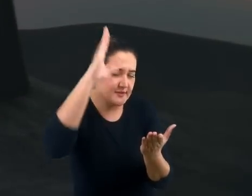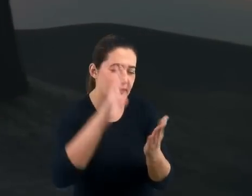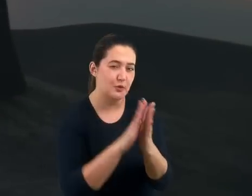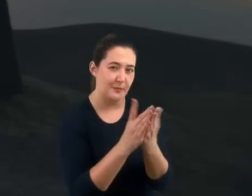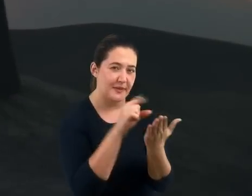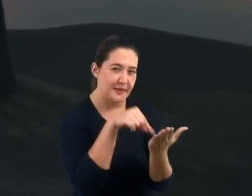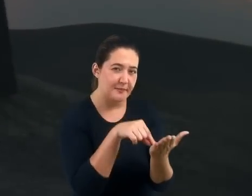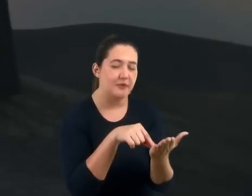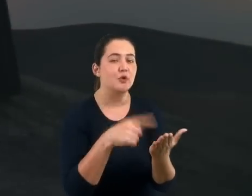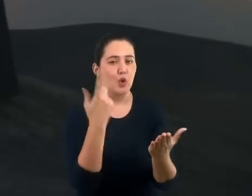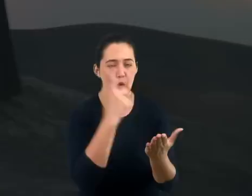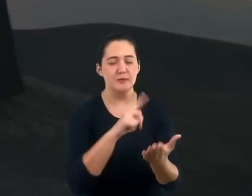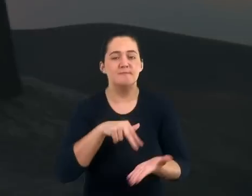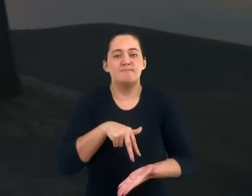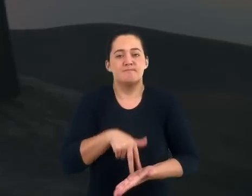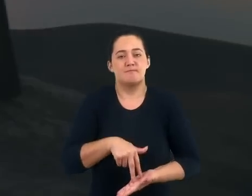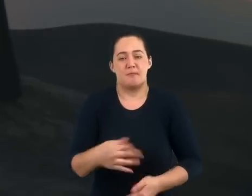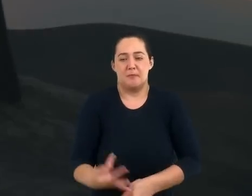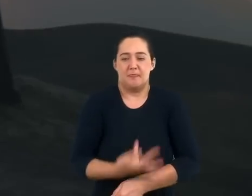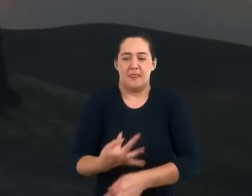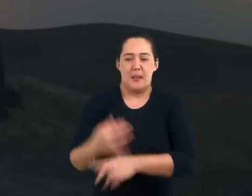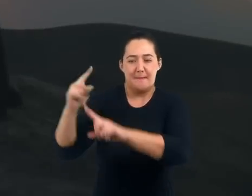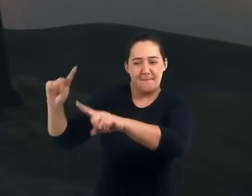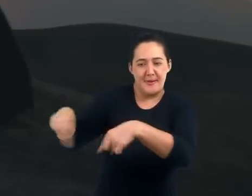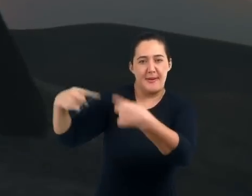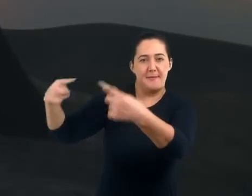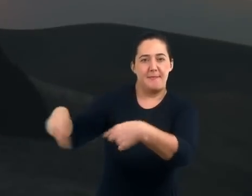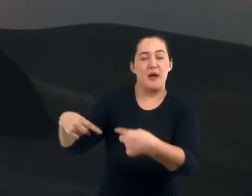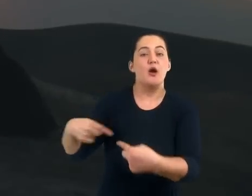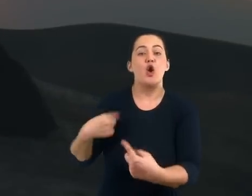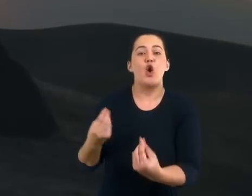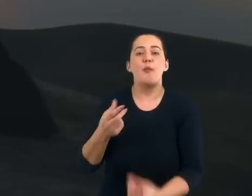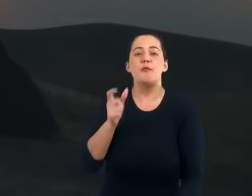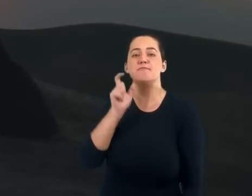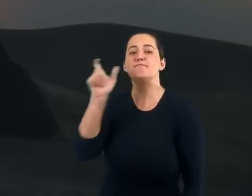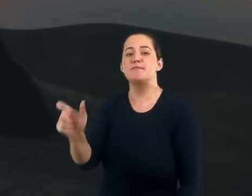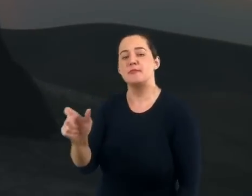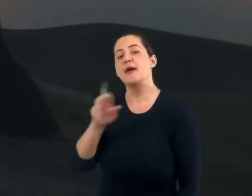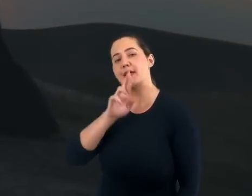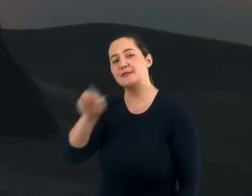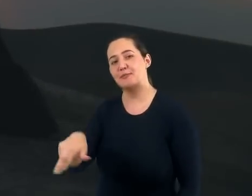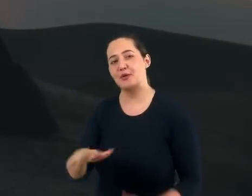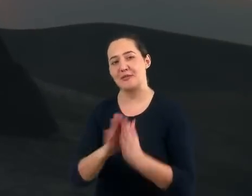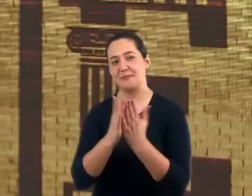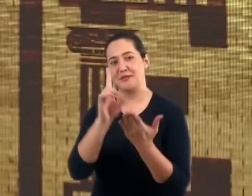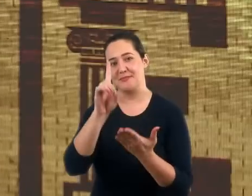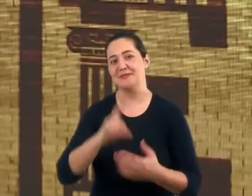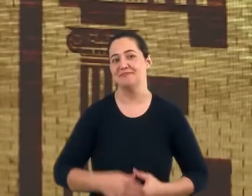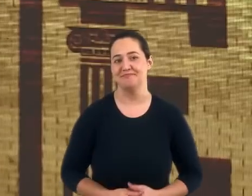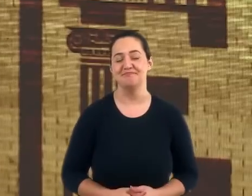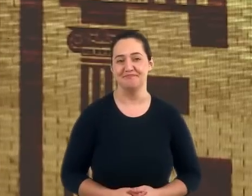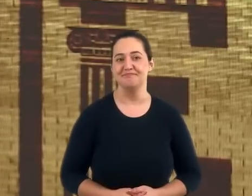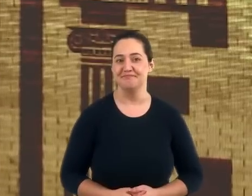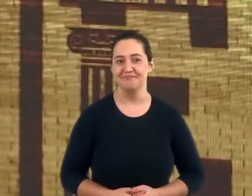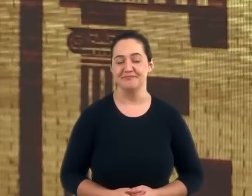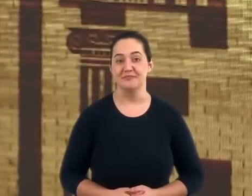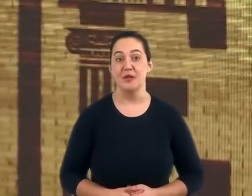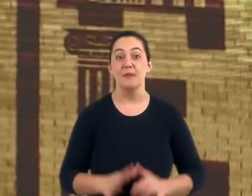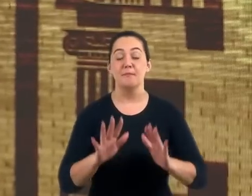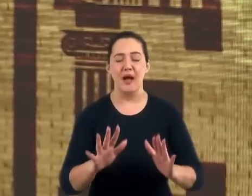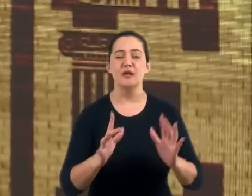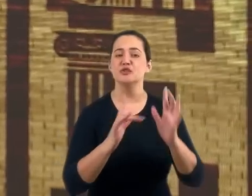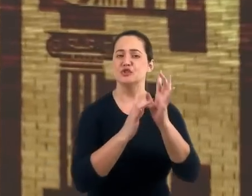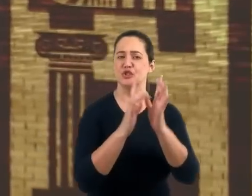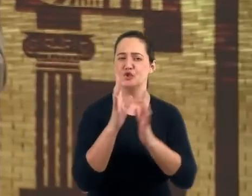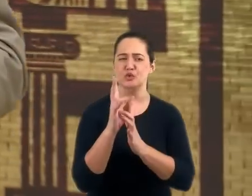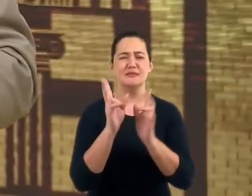ele enfrentou todas as tentações com respostas bíblicas, como vemos no capítulo 4 de Mateus. Mesmo antes disso,